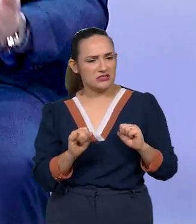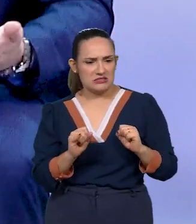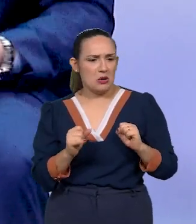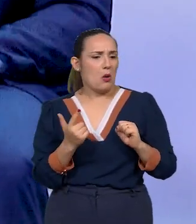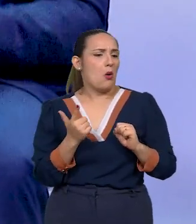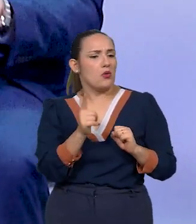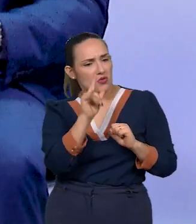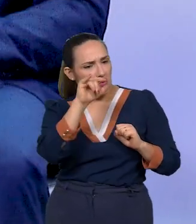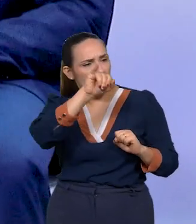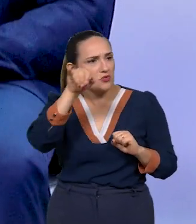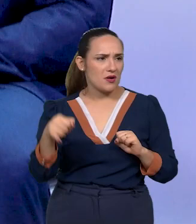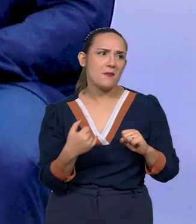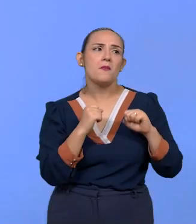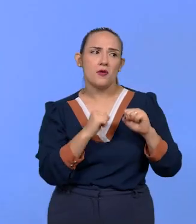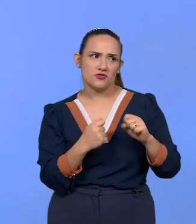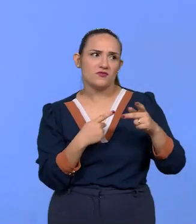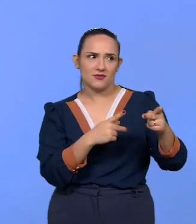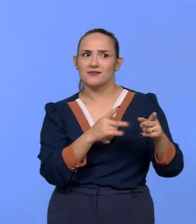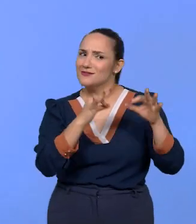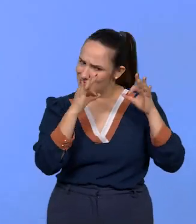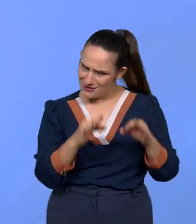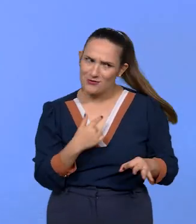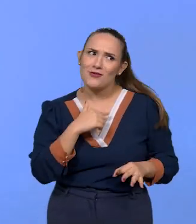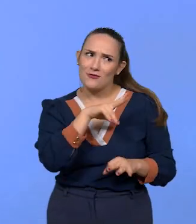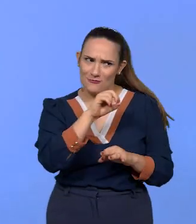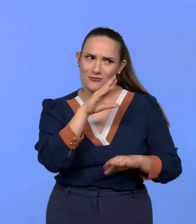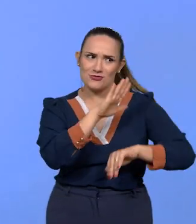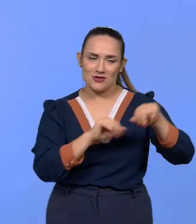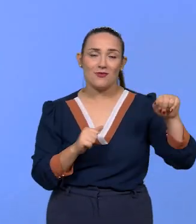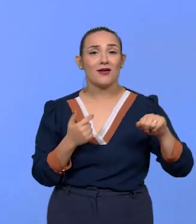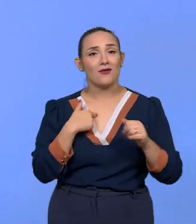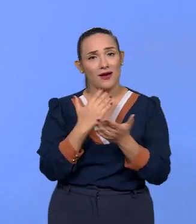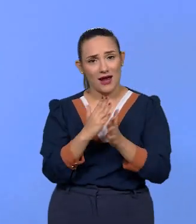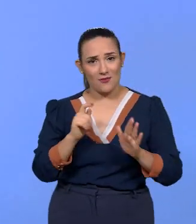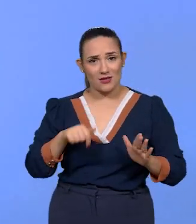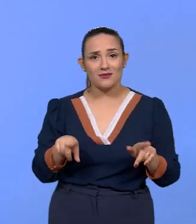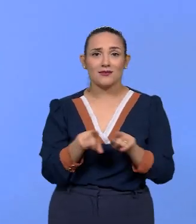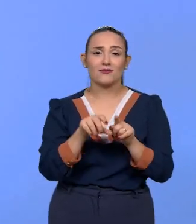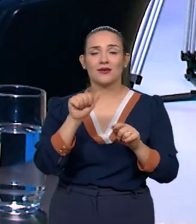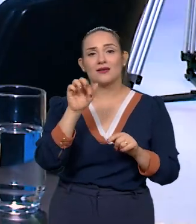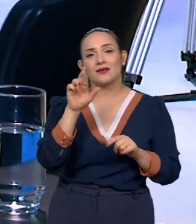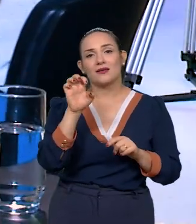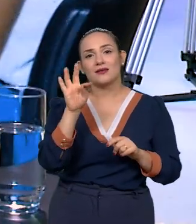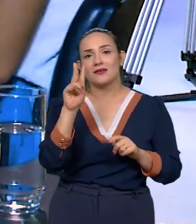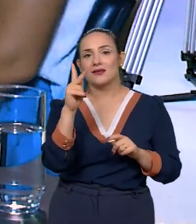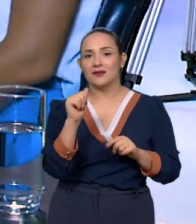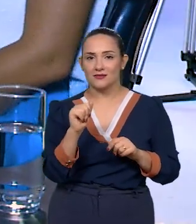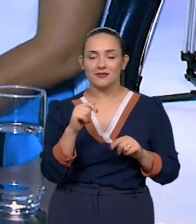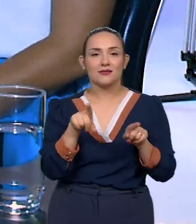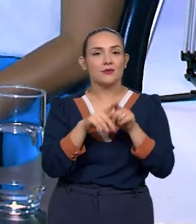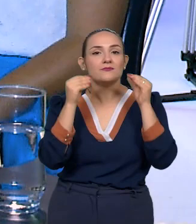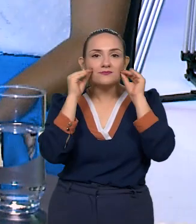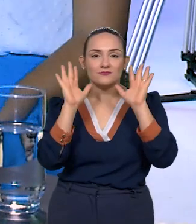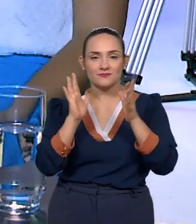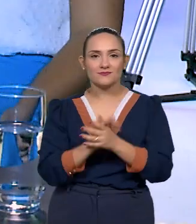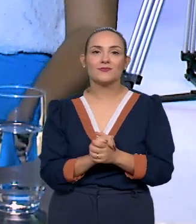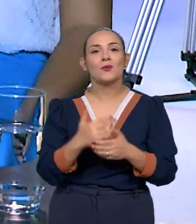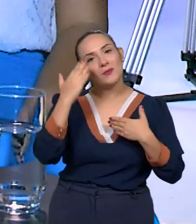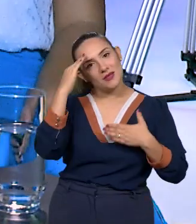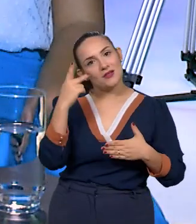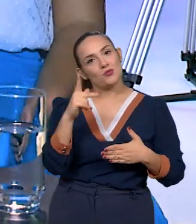ponto de vista para outras oportunidades. Com certeza a gente vai te chamar. Eu vou ficando por aqui e também a minha colega Areta Muritiba vai se